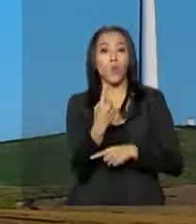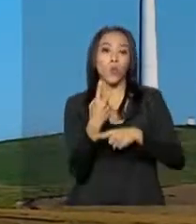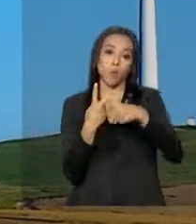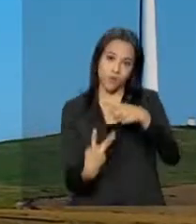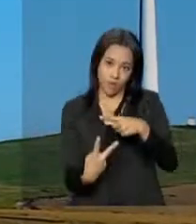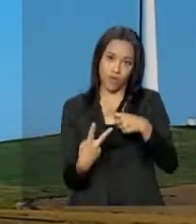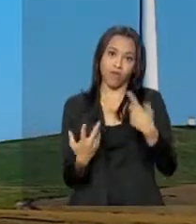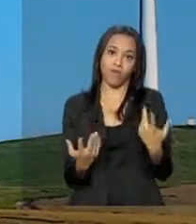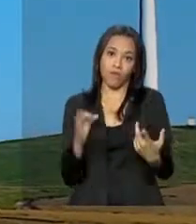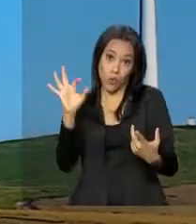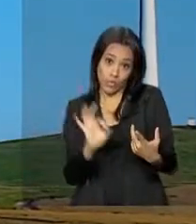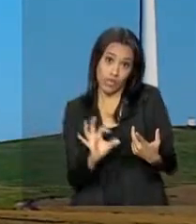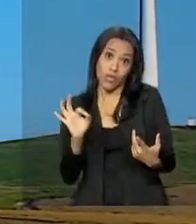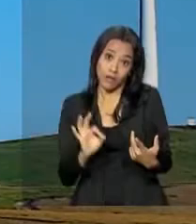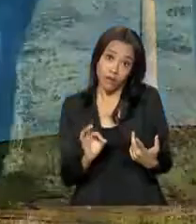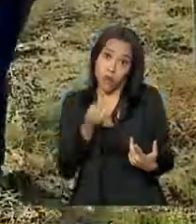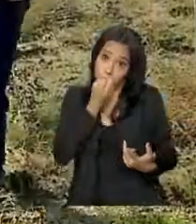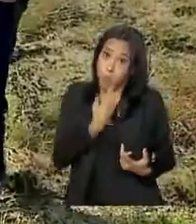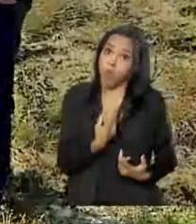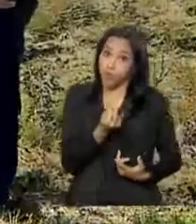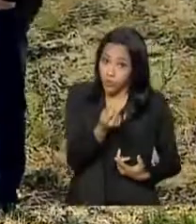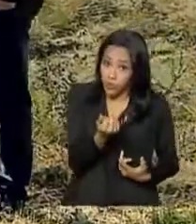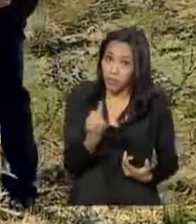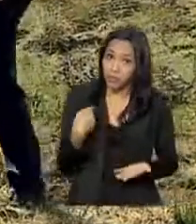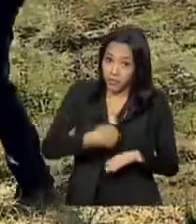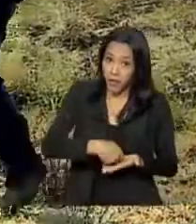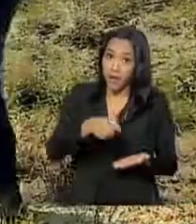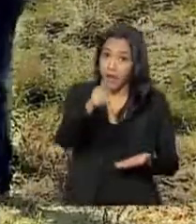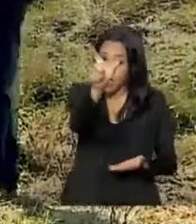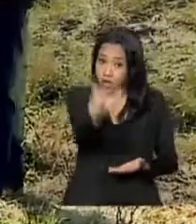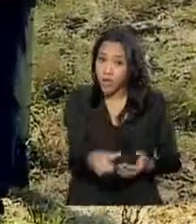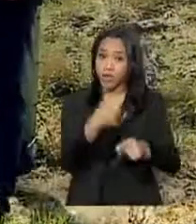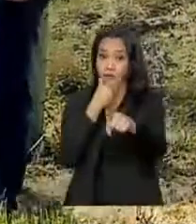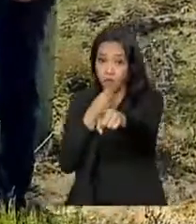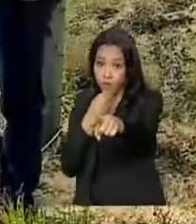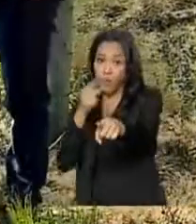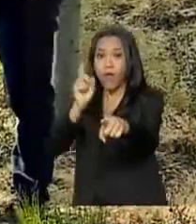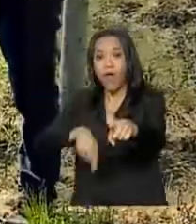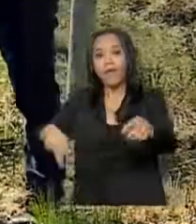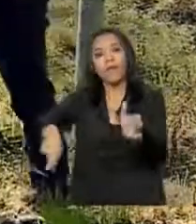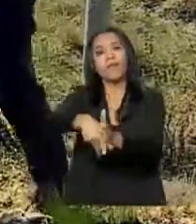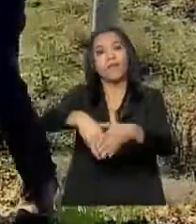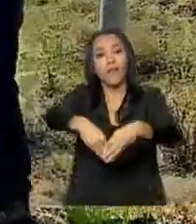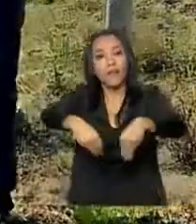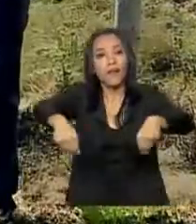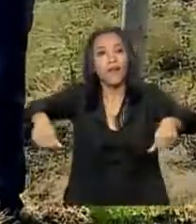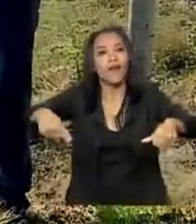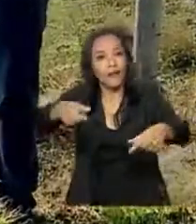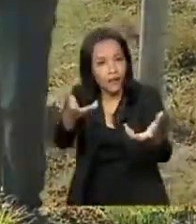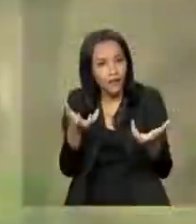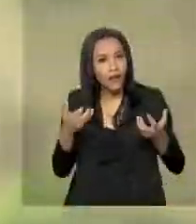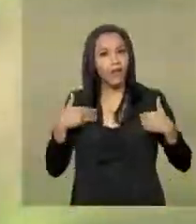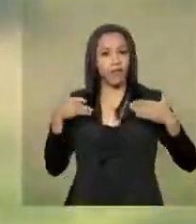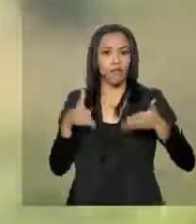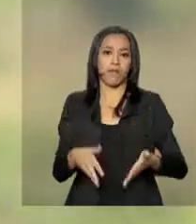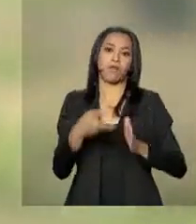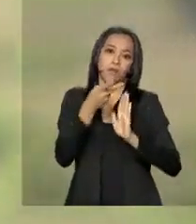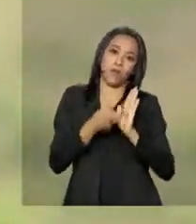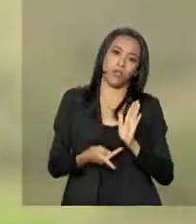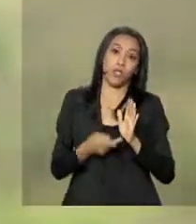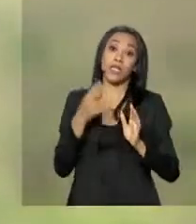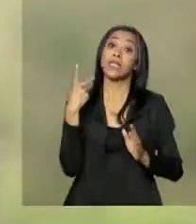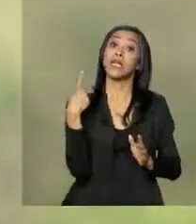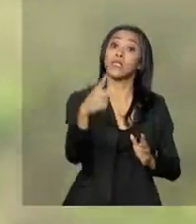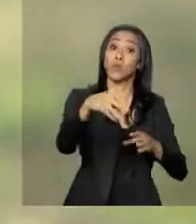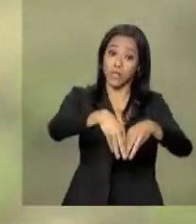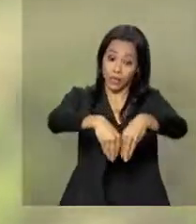gerado. Eu acho que é uma boa quantia. O Rodrigo é um dos produtores rurais que decidiu fazer parte do projeto. Só nas